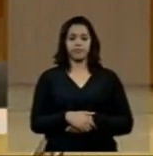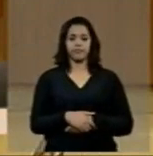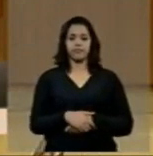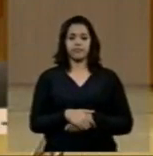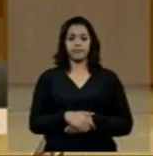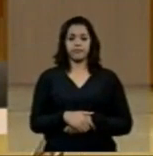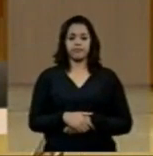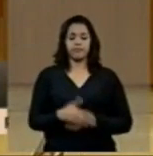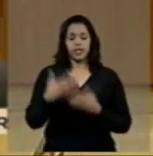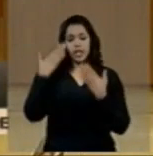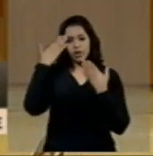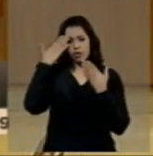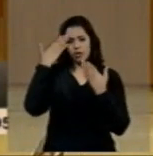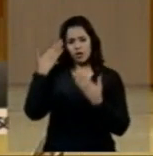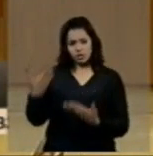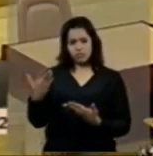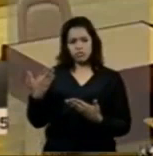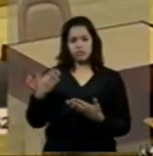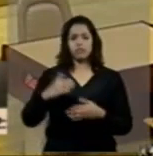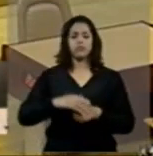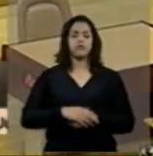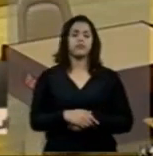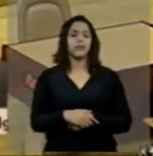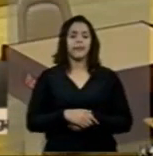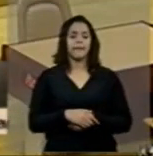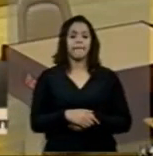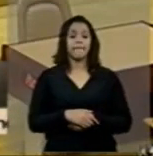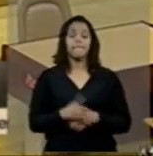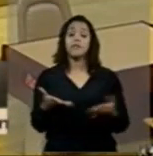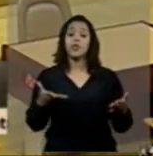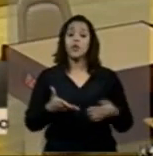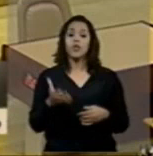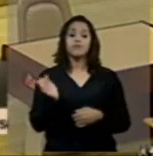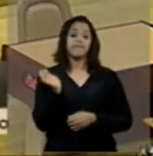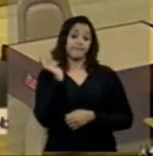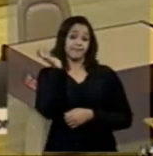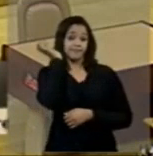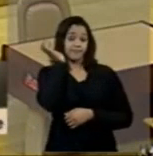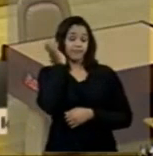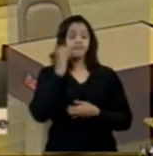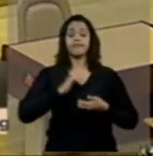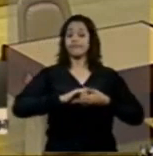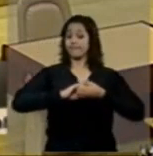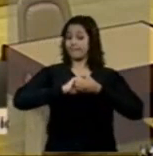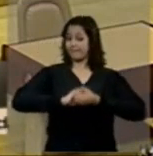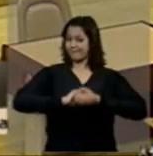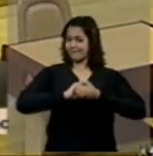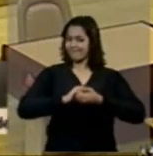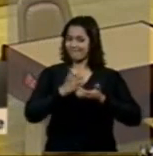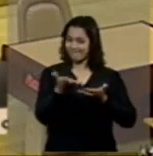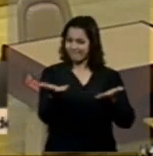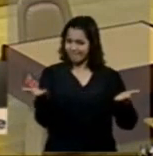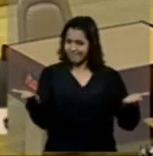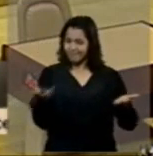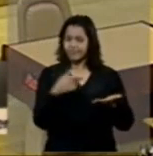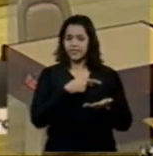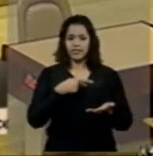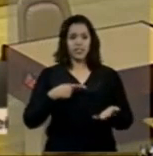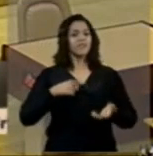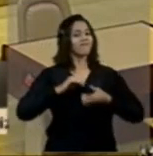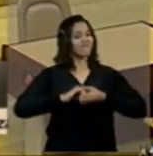Vossa Excelência, ministra Rosa Weber. Senhora presidente, cumprimento todos,